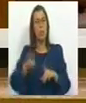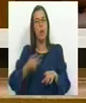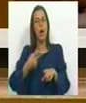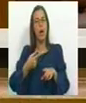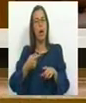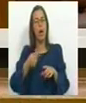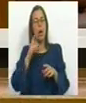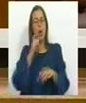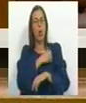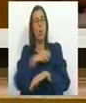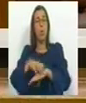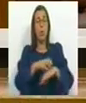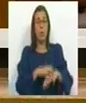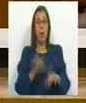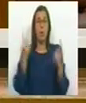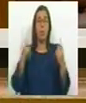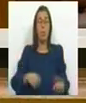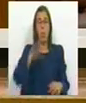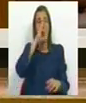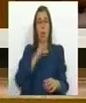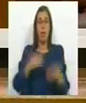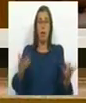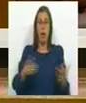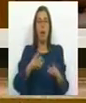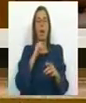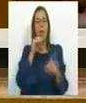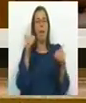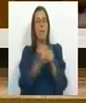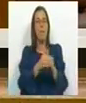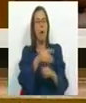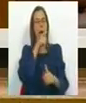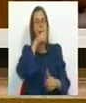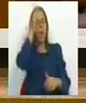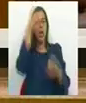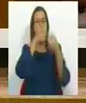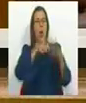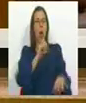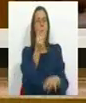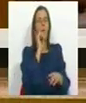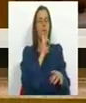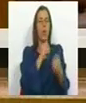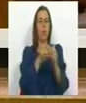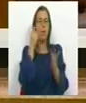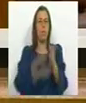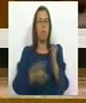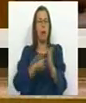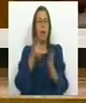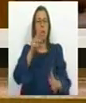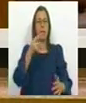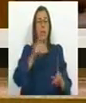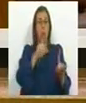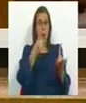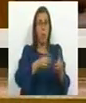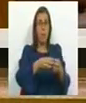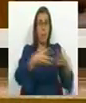arrendamento urbano. Já não bastava o Governo estar a matar a galinha dos ovos de ouro, taxando tudo o que apresenta algum potencial de